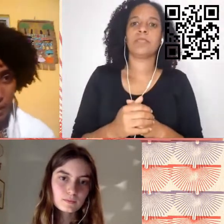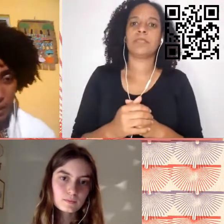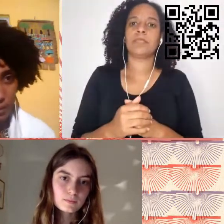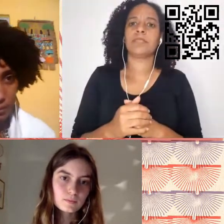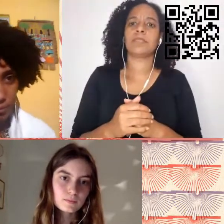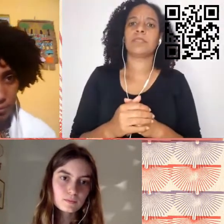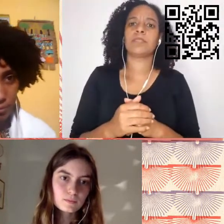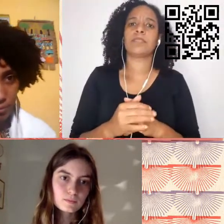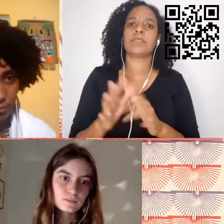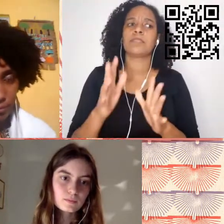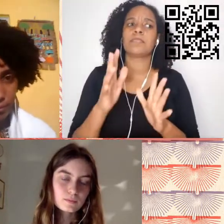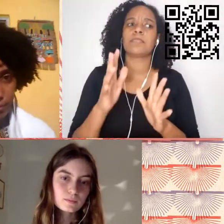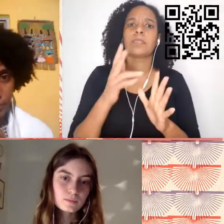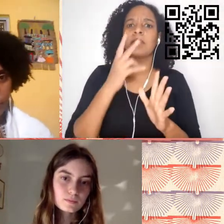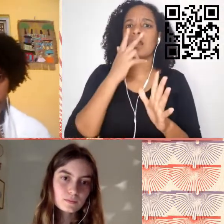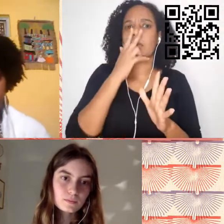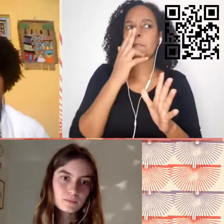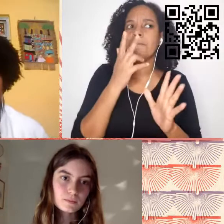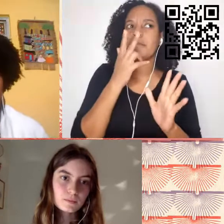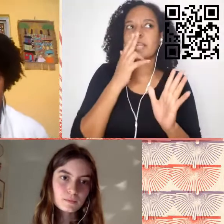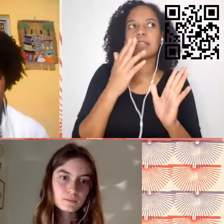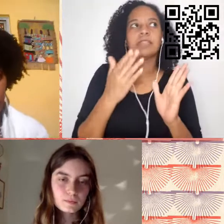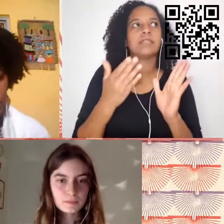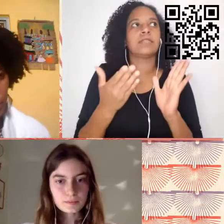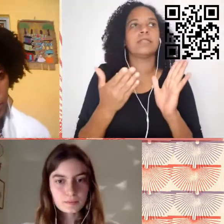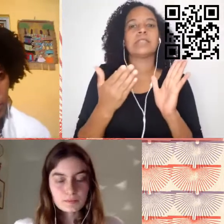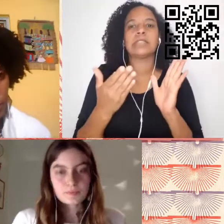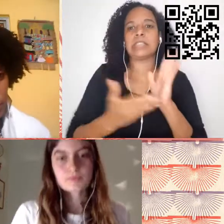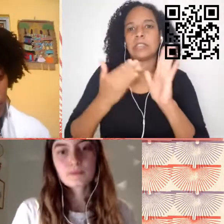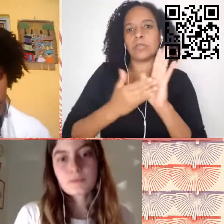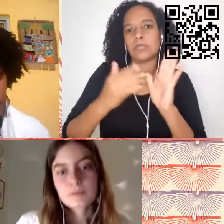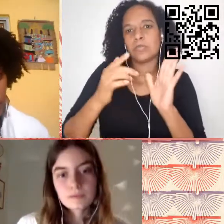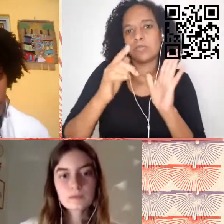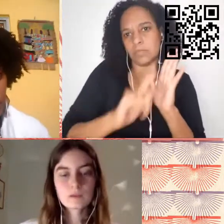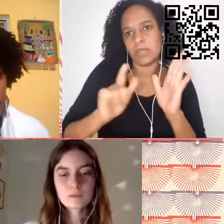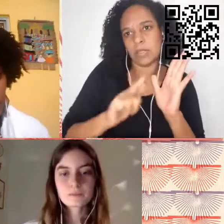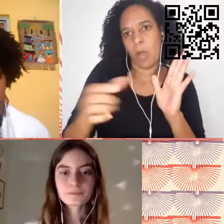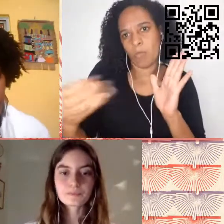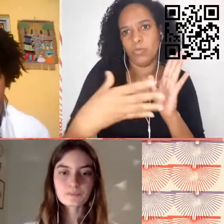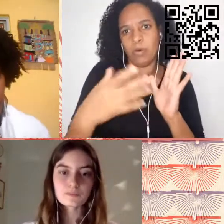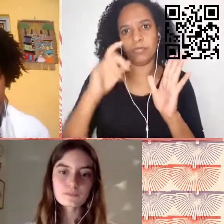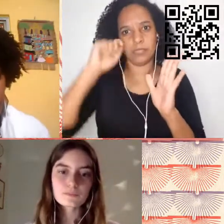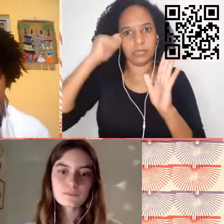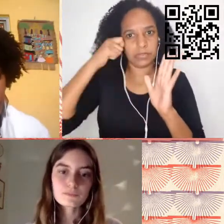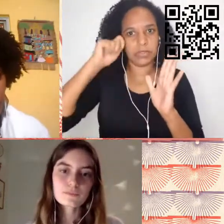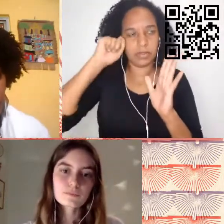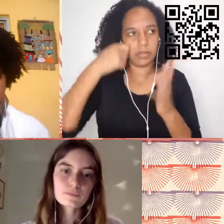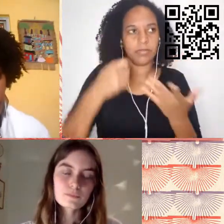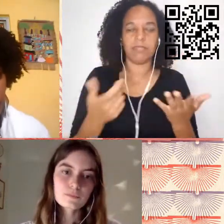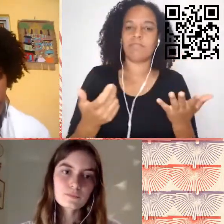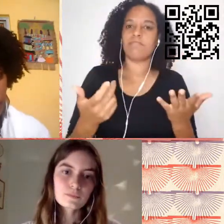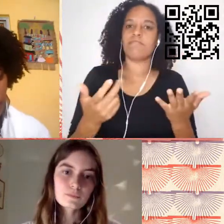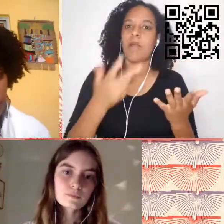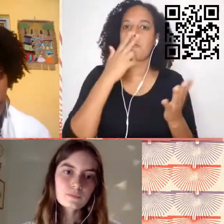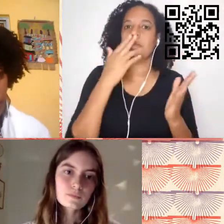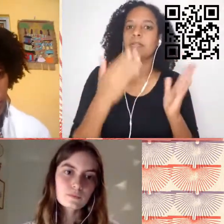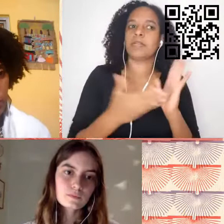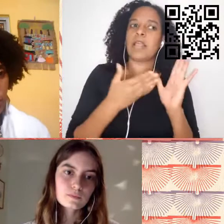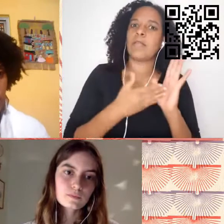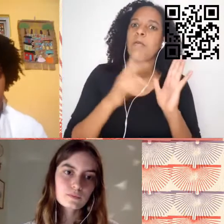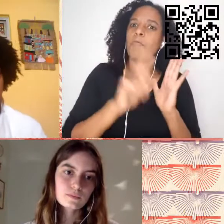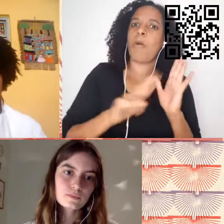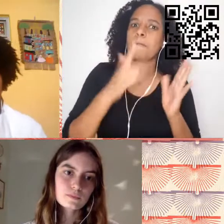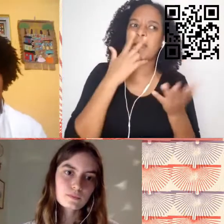e de parecer que sempre a literatura negra, sempre, principalmente a contemporânea, ela é uma literatura